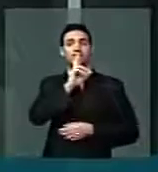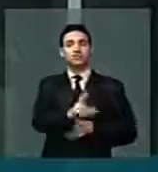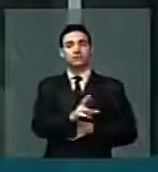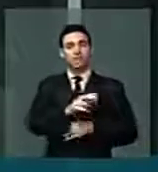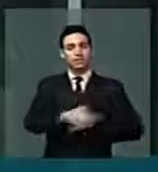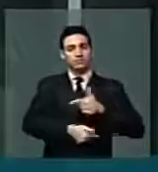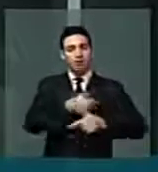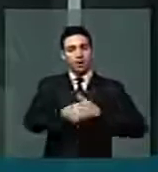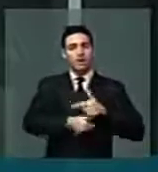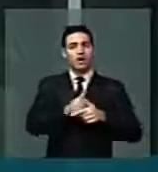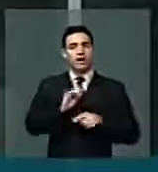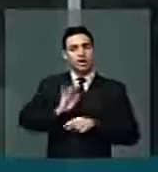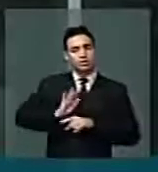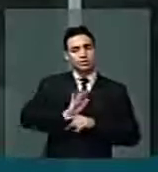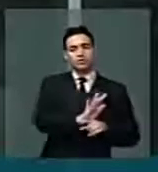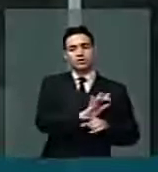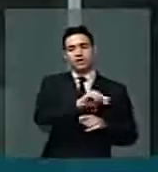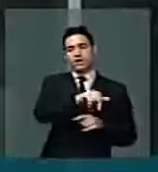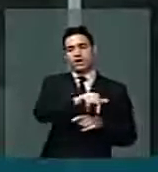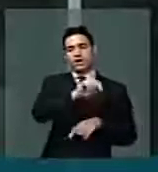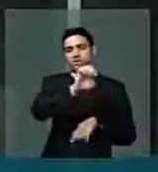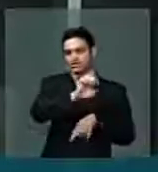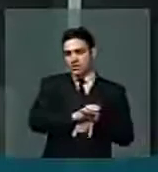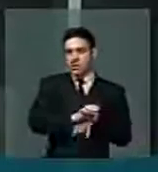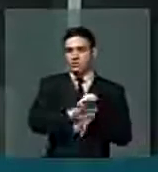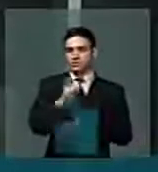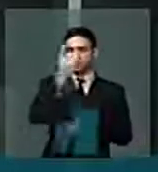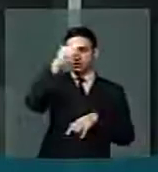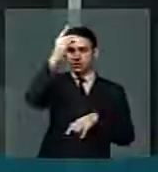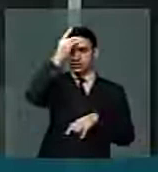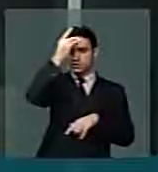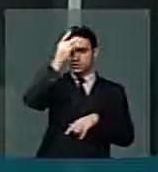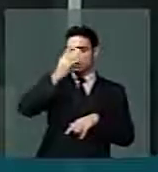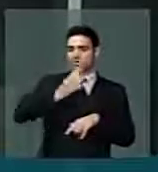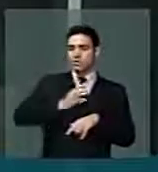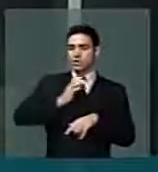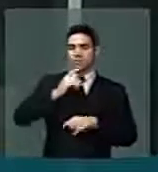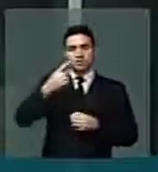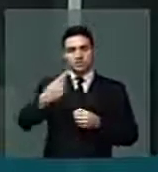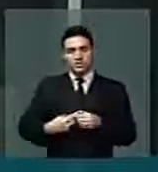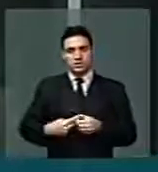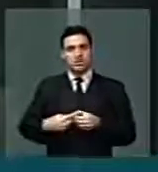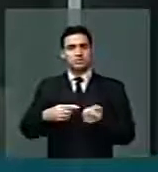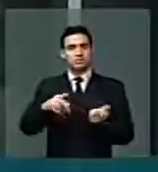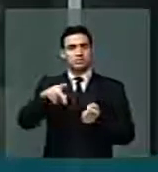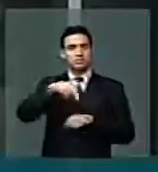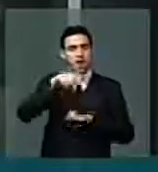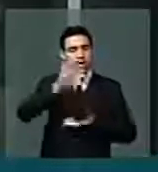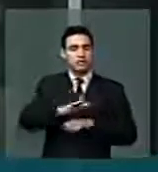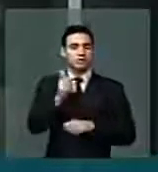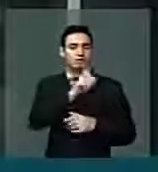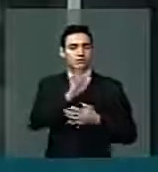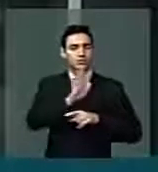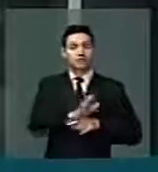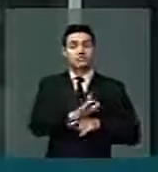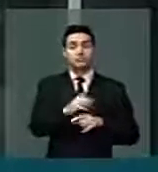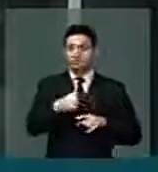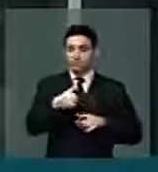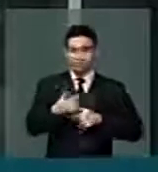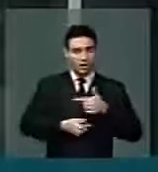para o país, para o Estado, para o meu município. E fazendo de forma muito